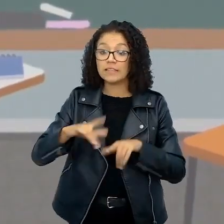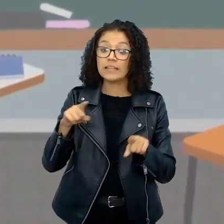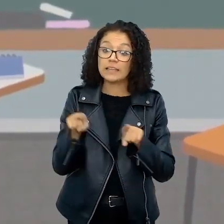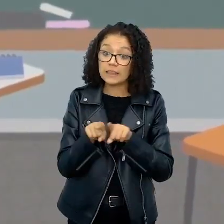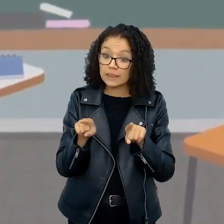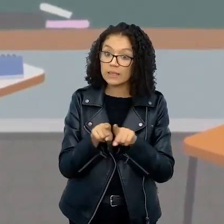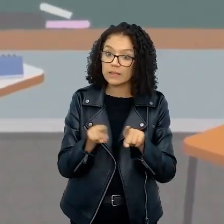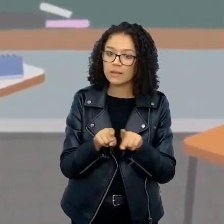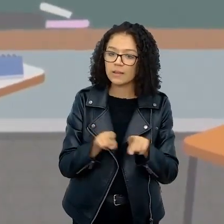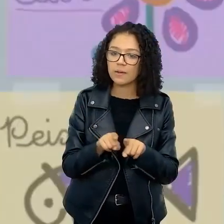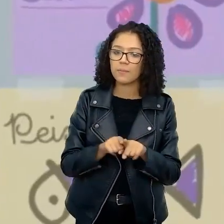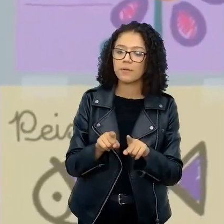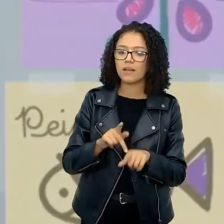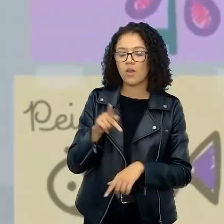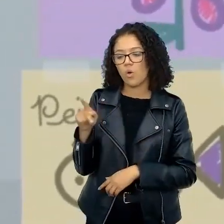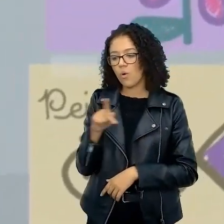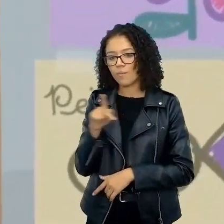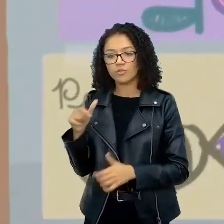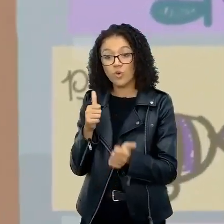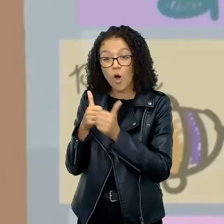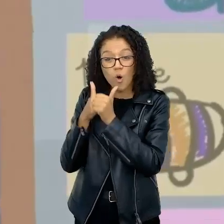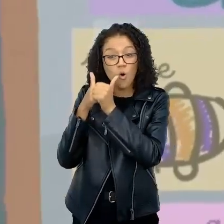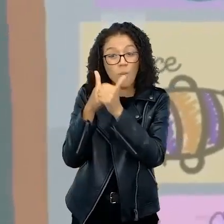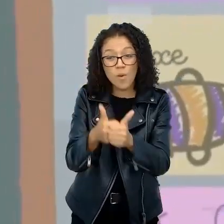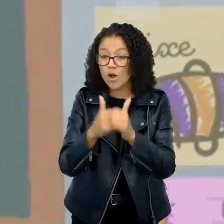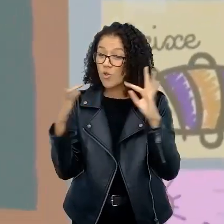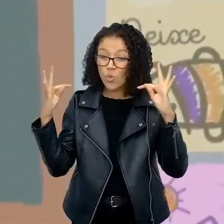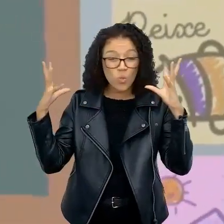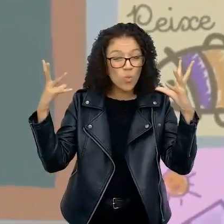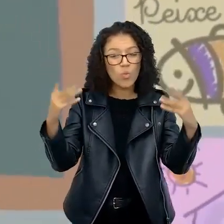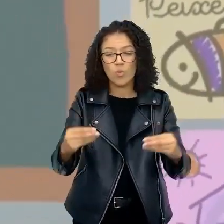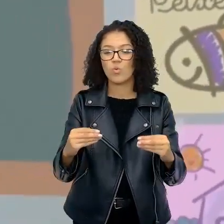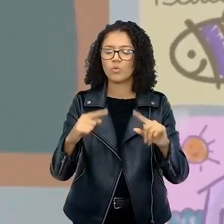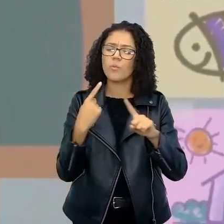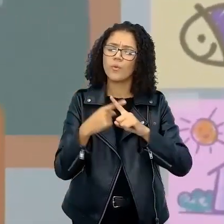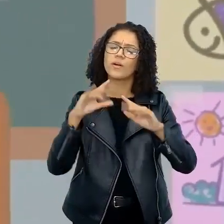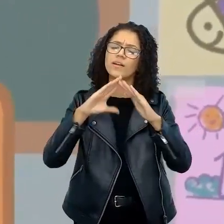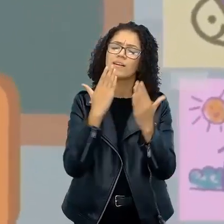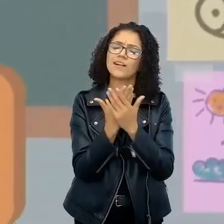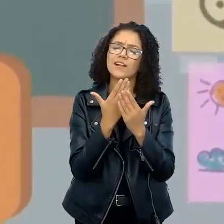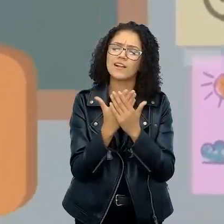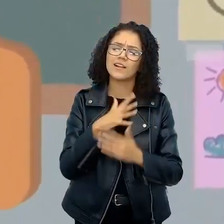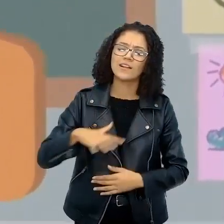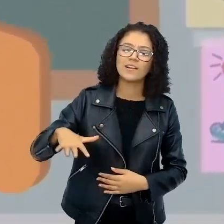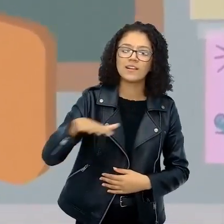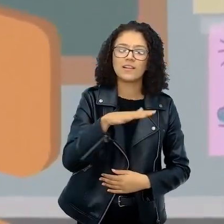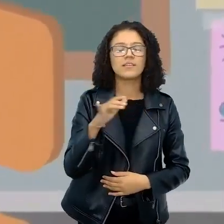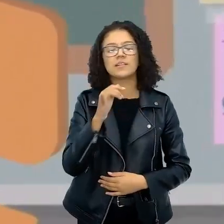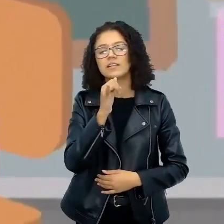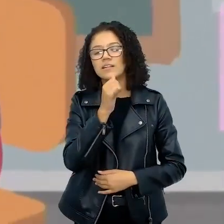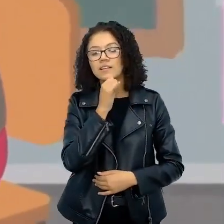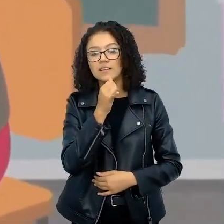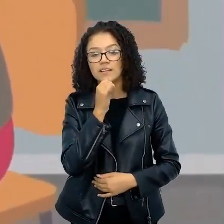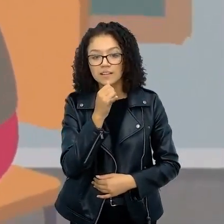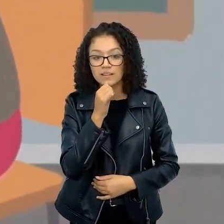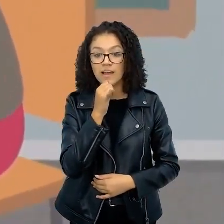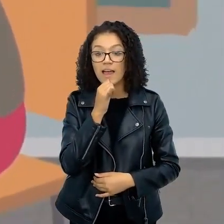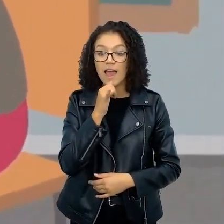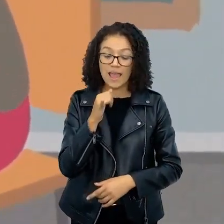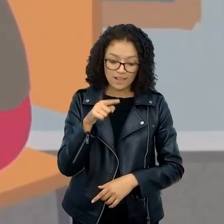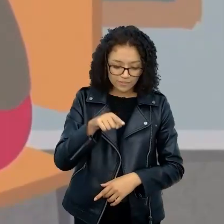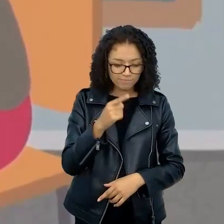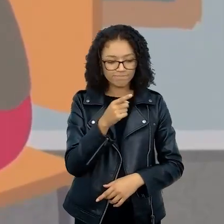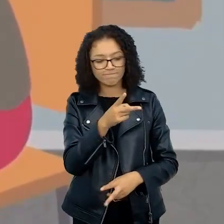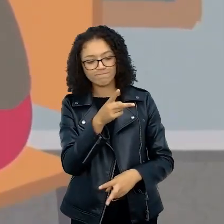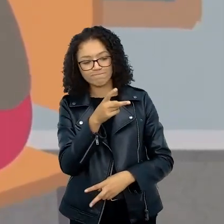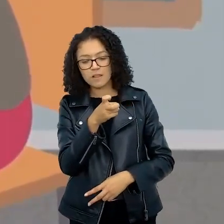acompanhada até o final de todo o processo. É no ambiente escolar que se pode aferir, por exemplo, indícios de que a criança ou